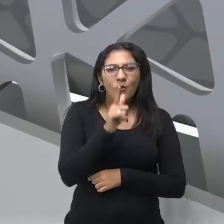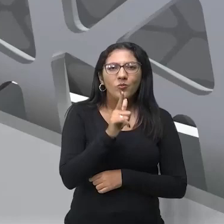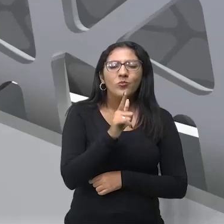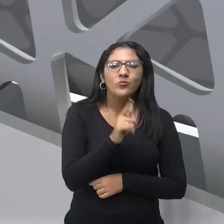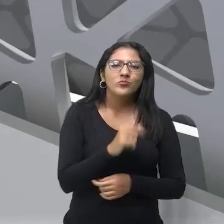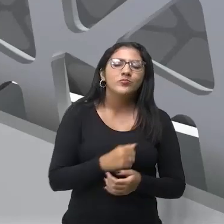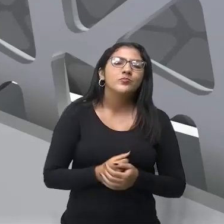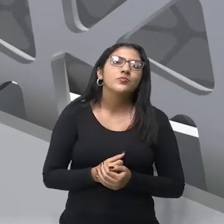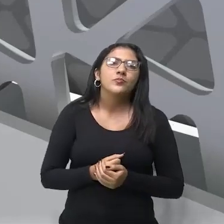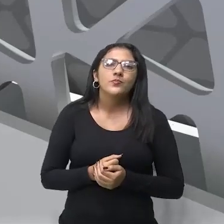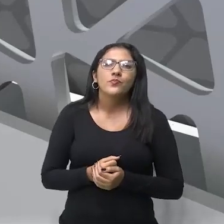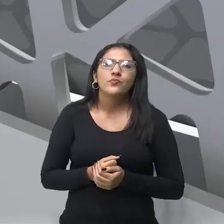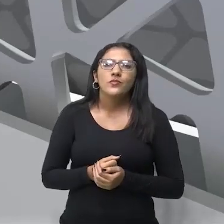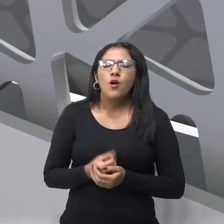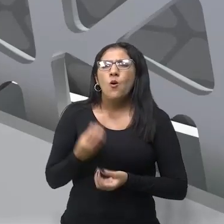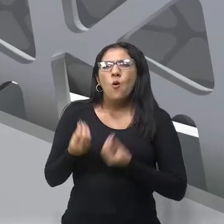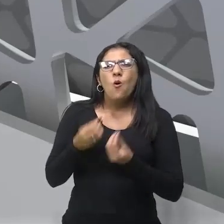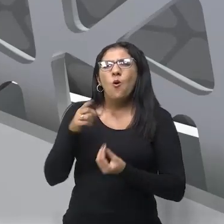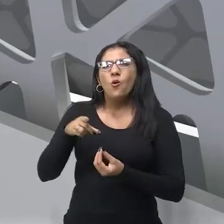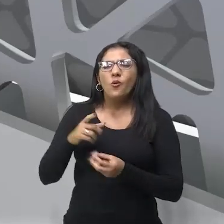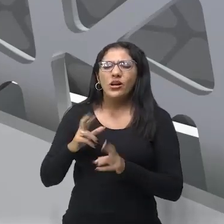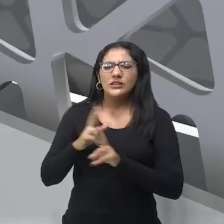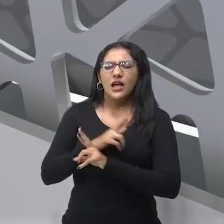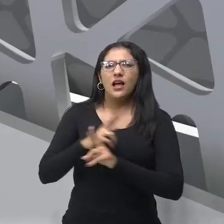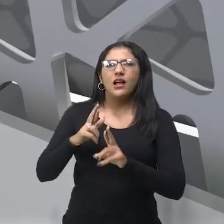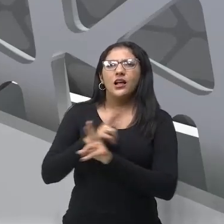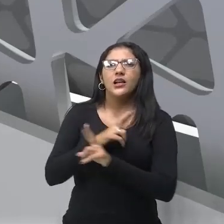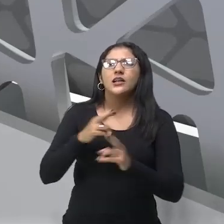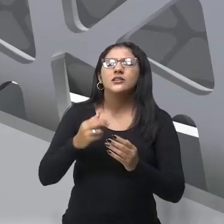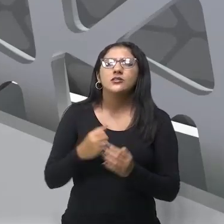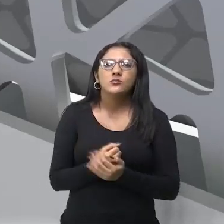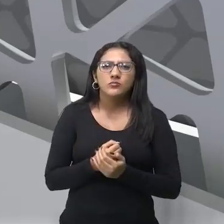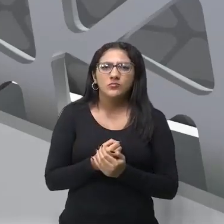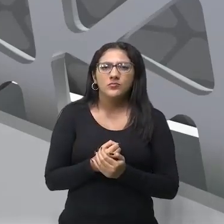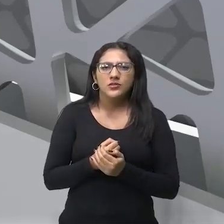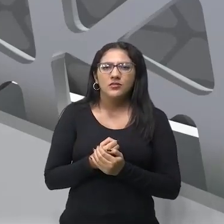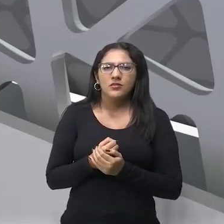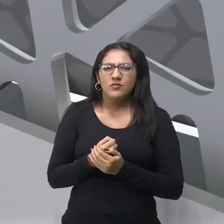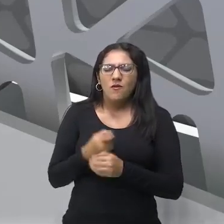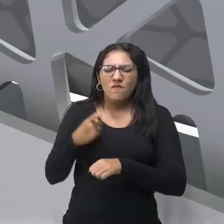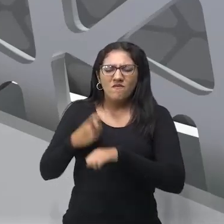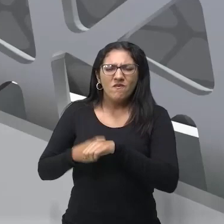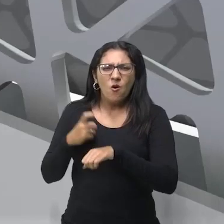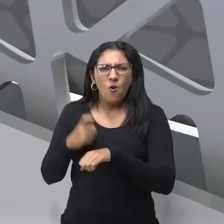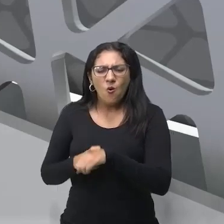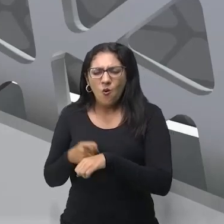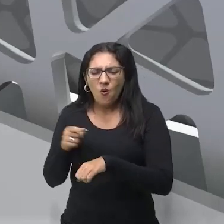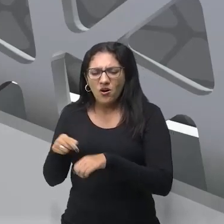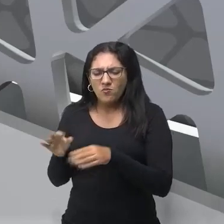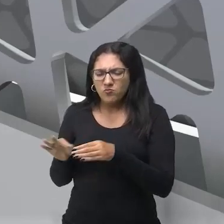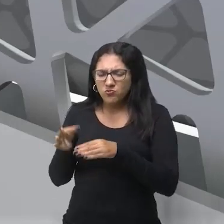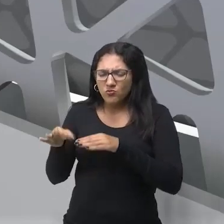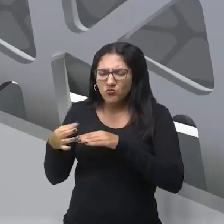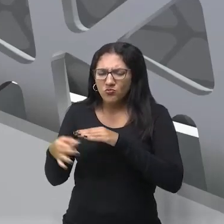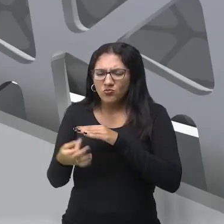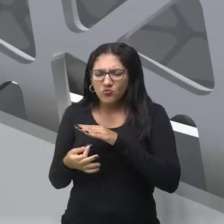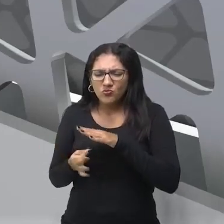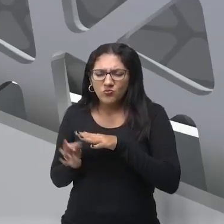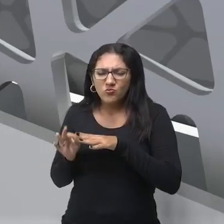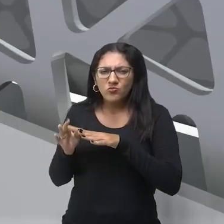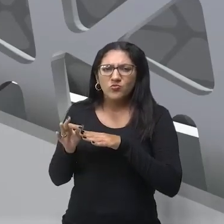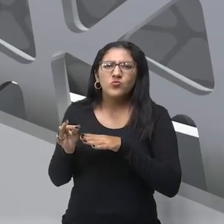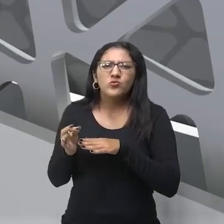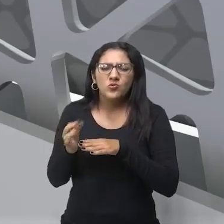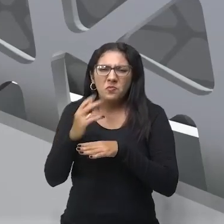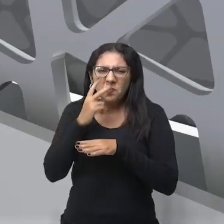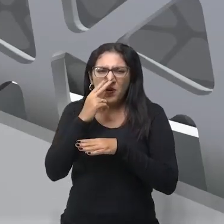nossa ação. E essa relação aí da força das palhas no paneiro, parecendo a